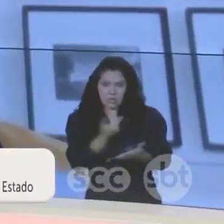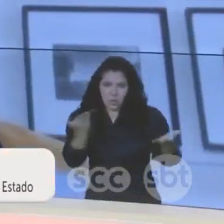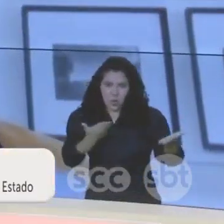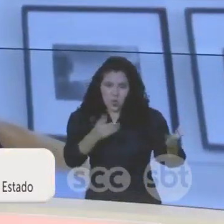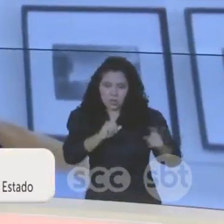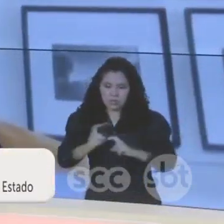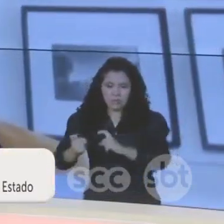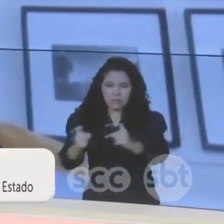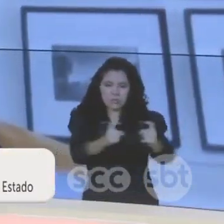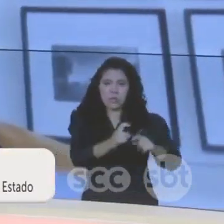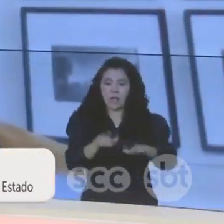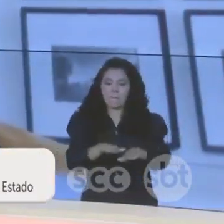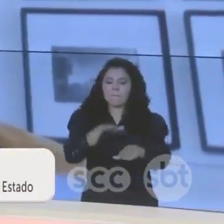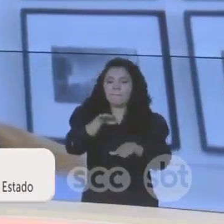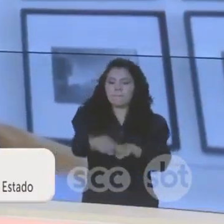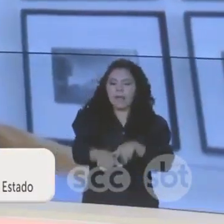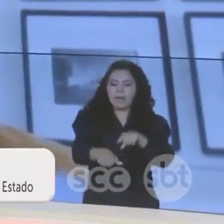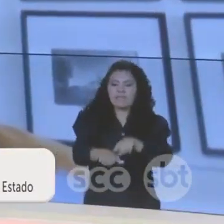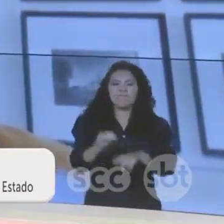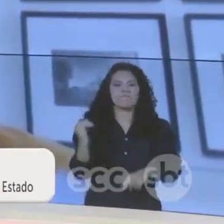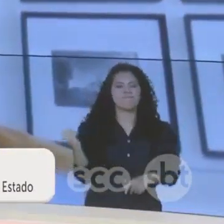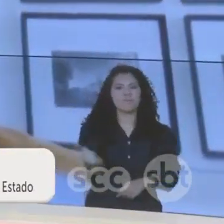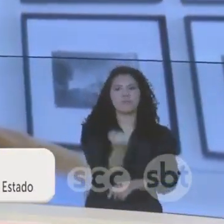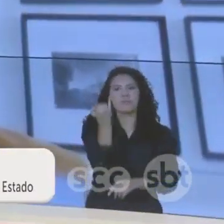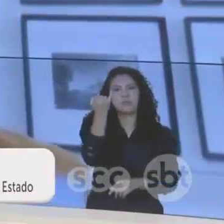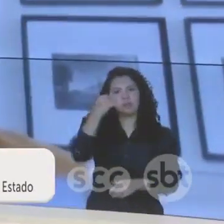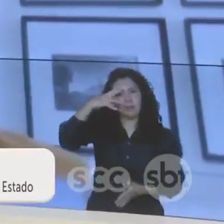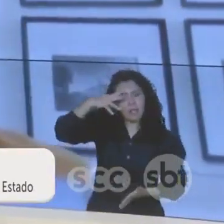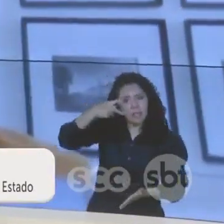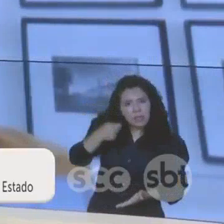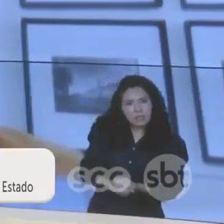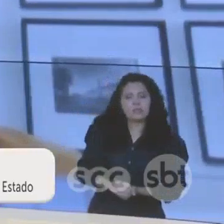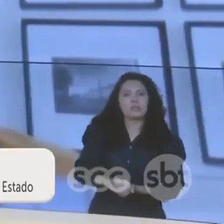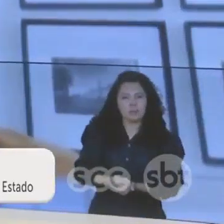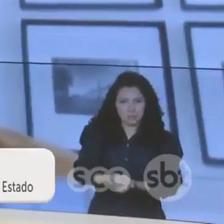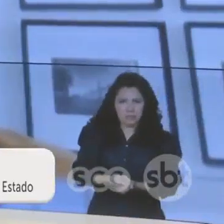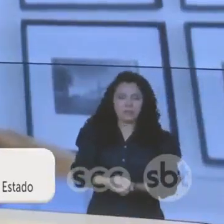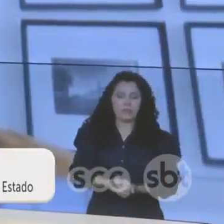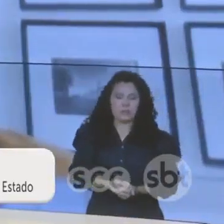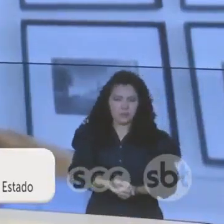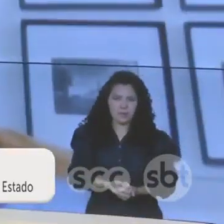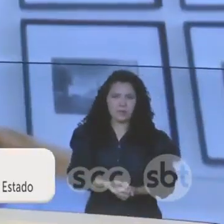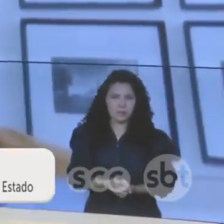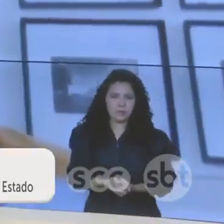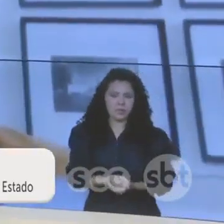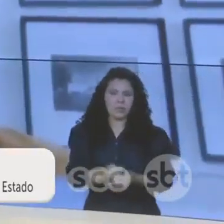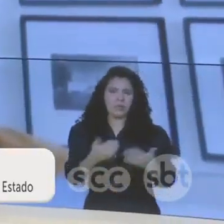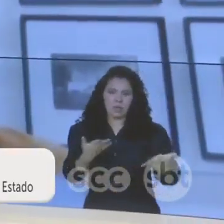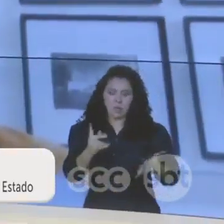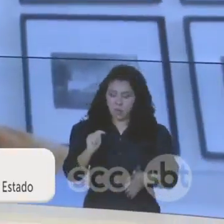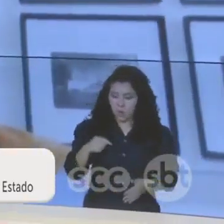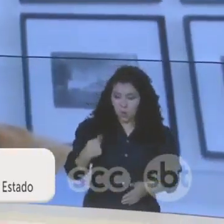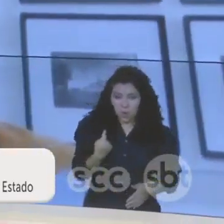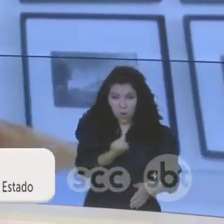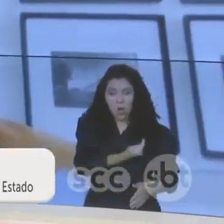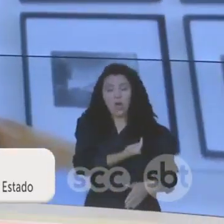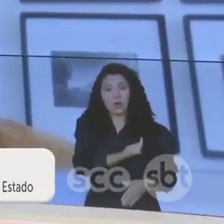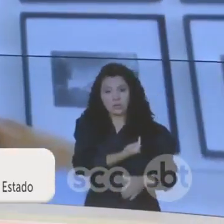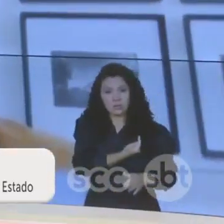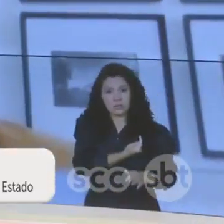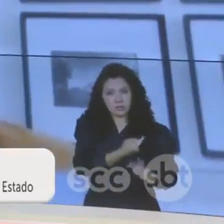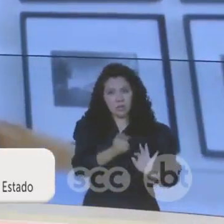bilhões de reais na economia do Rio Grande do Sul paraas pessoas pras empresas enfim pro governo se